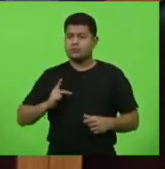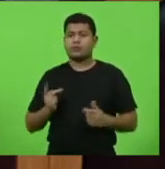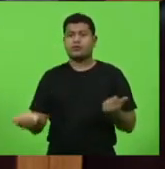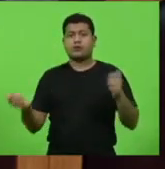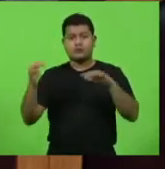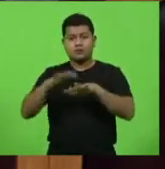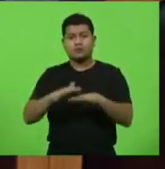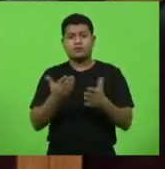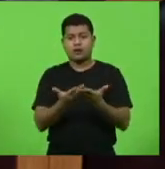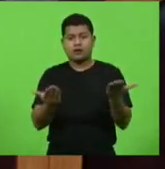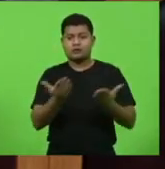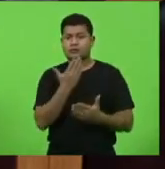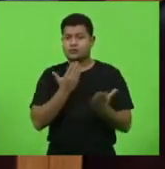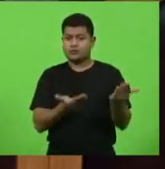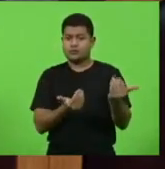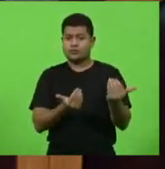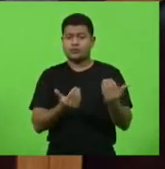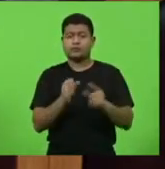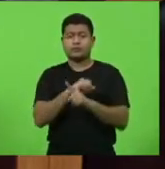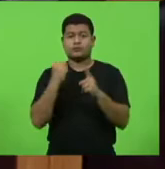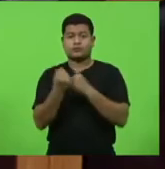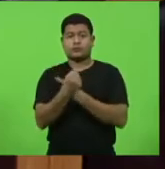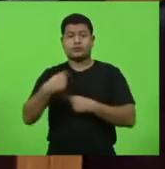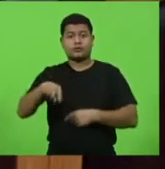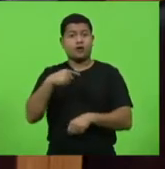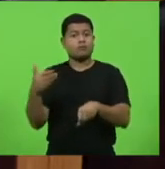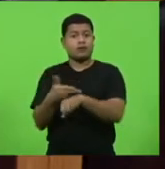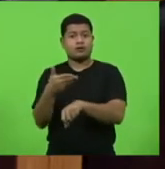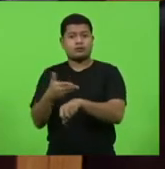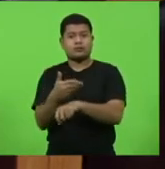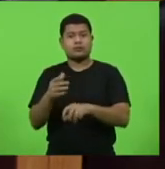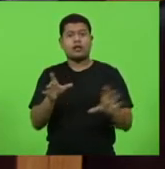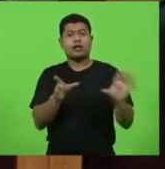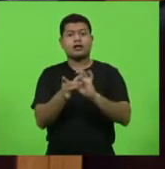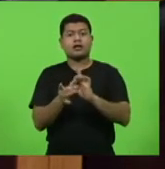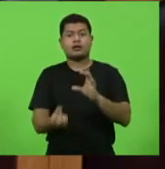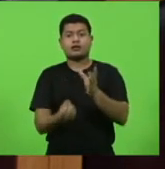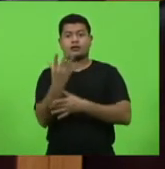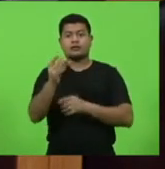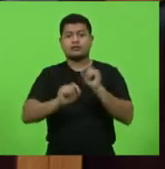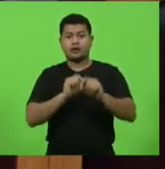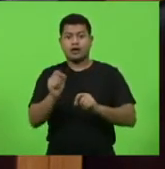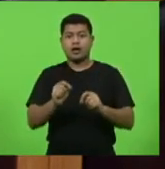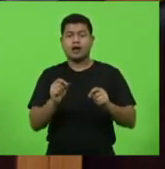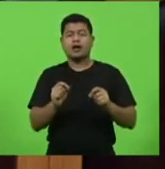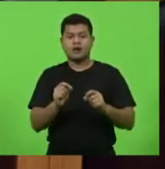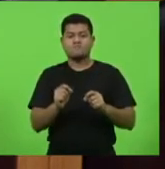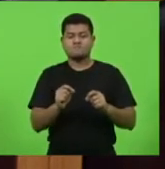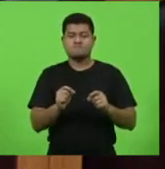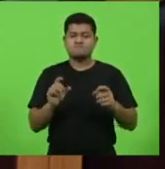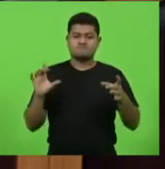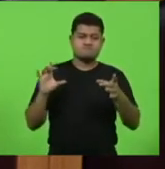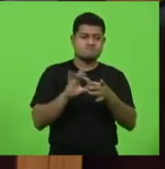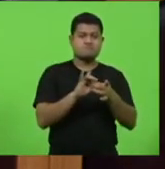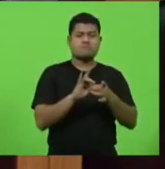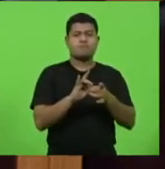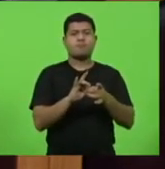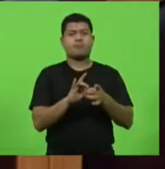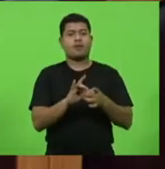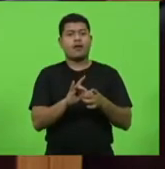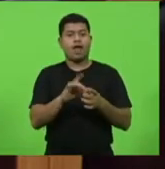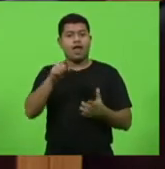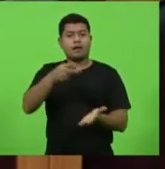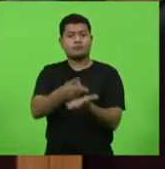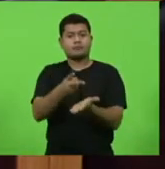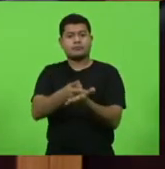alguma coisa, a gente cria laços. Isso se chama pertencimento. Pertencimento daquela